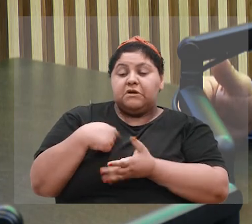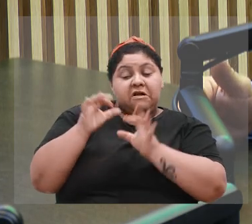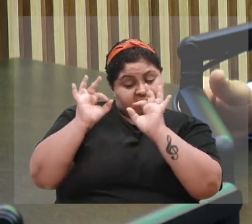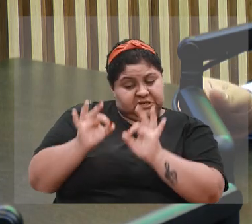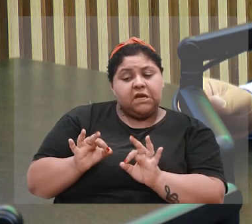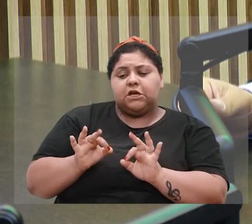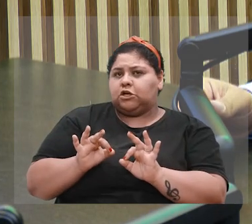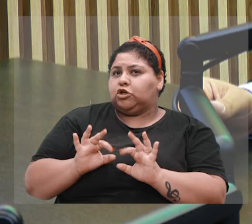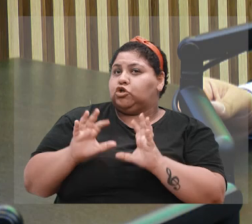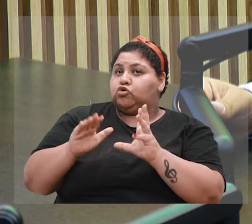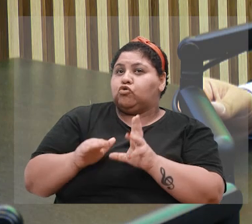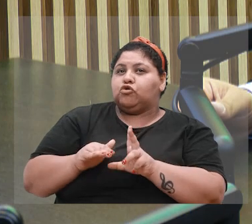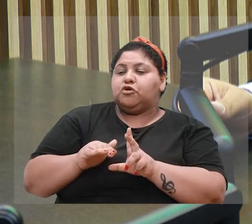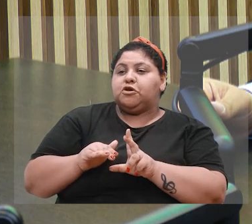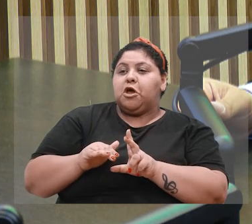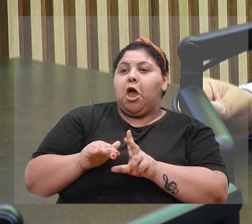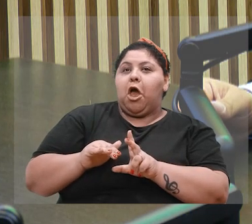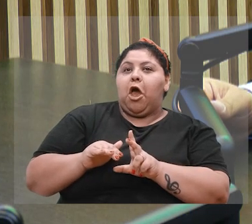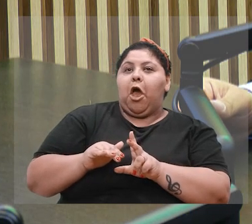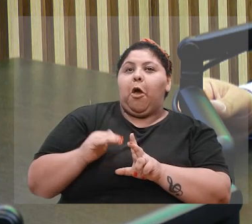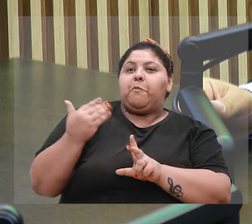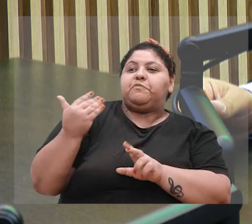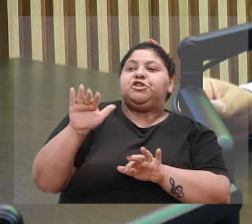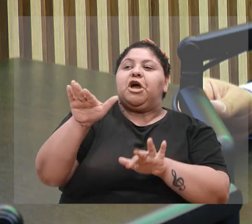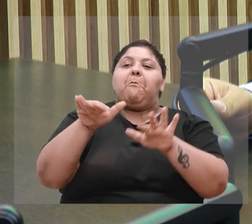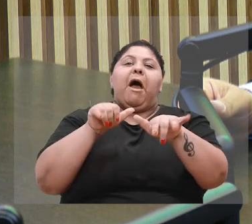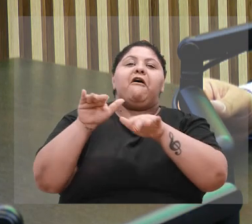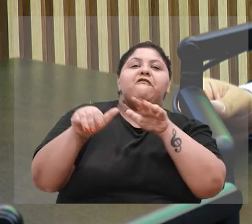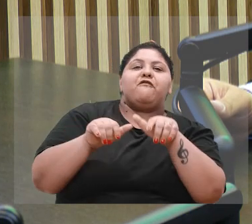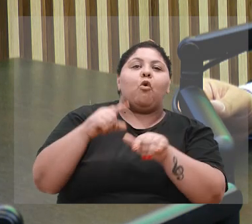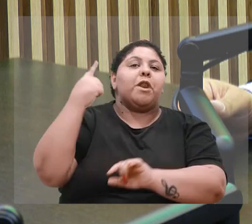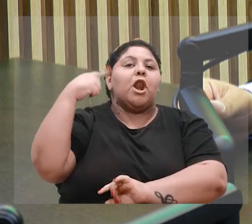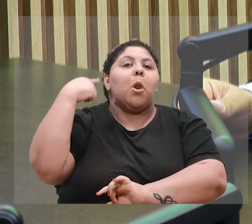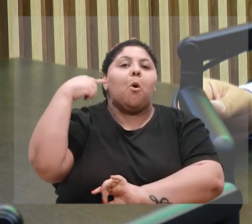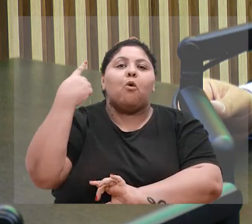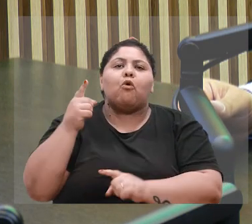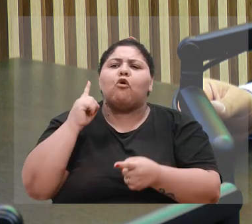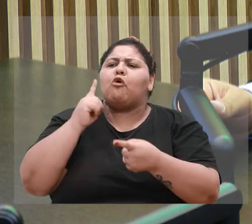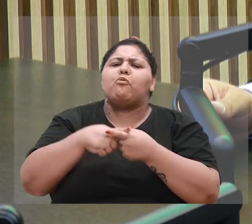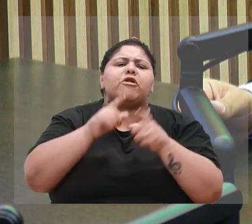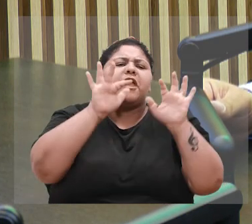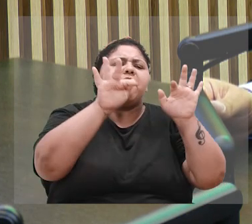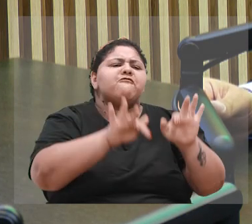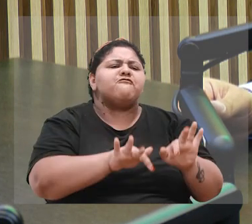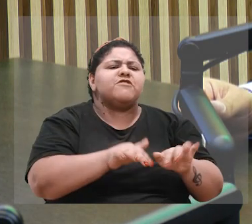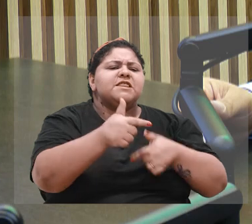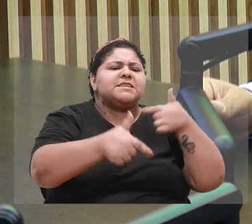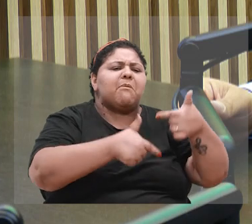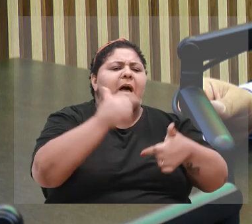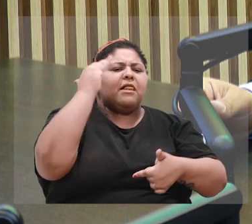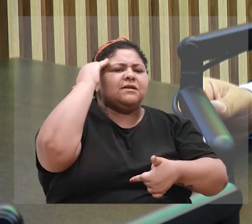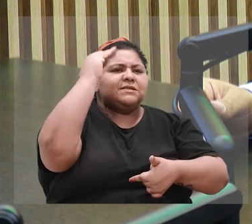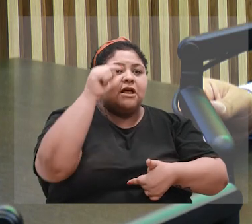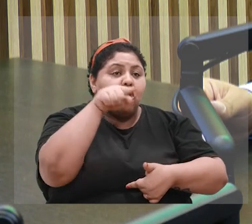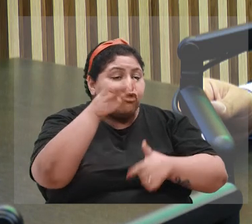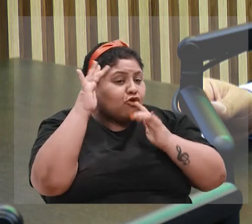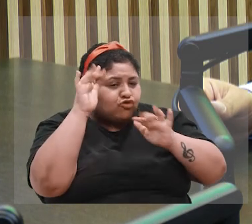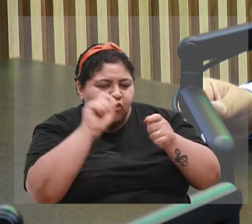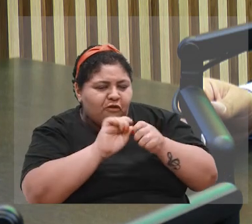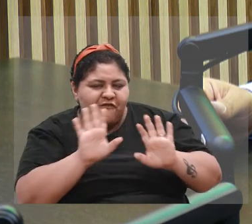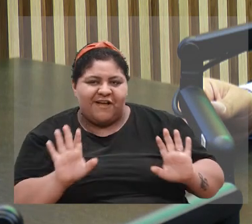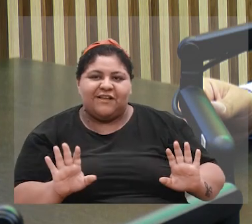estava abdicando da minha carreira? É o seu sonho, não faz isso. Só que, o que eu dizia para as pessoas?